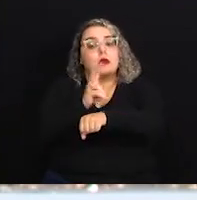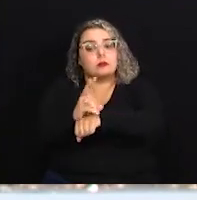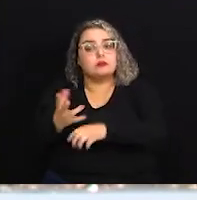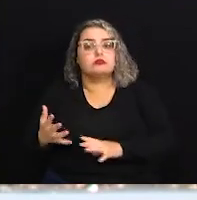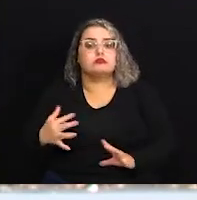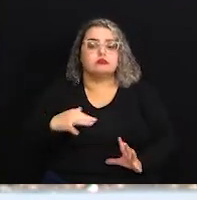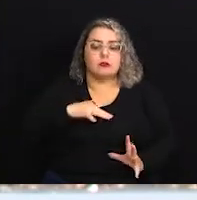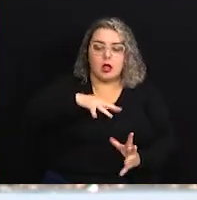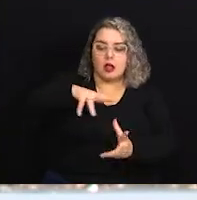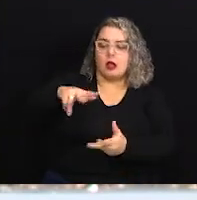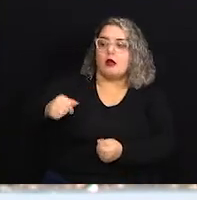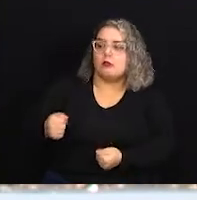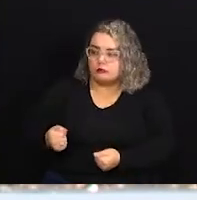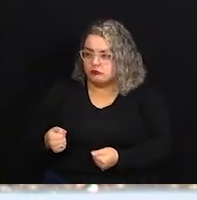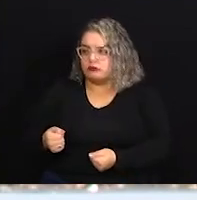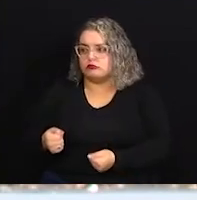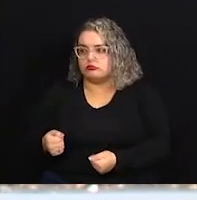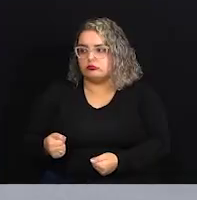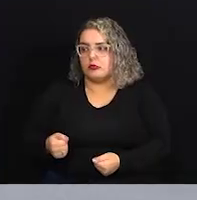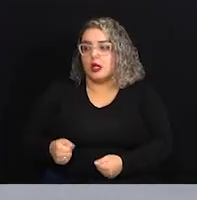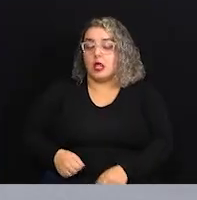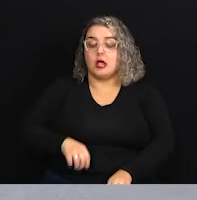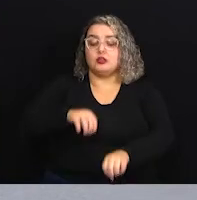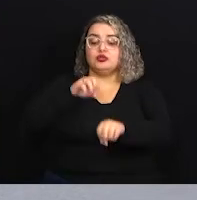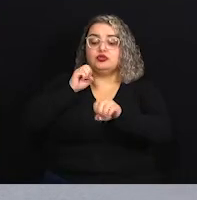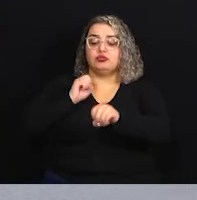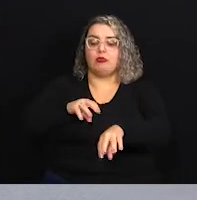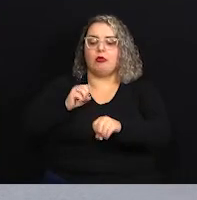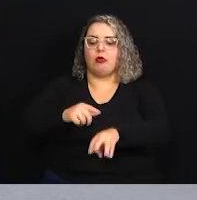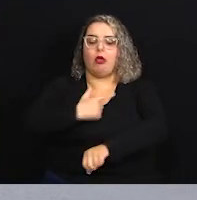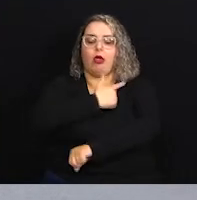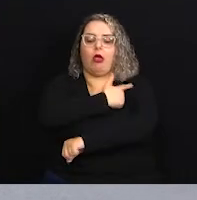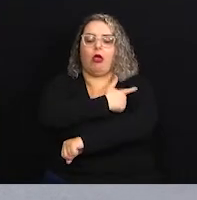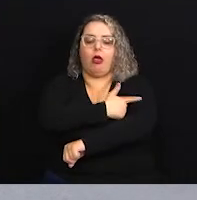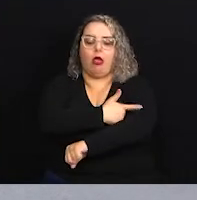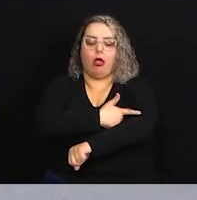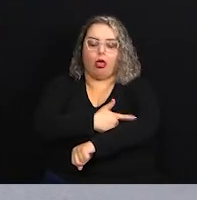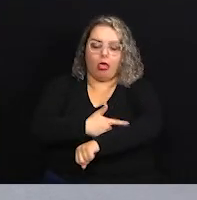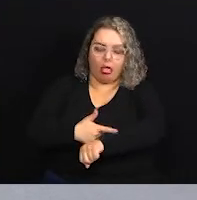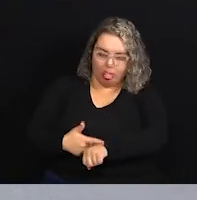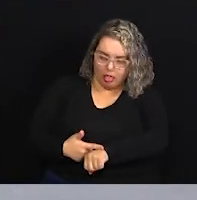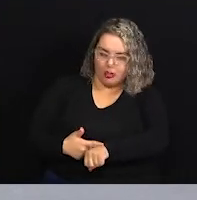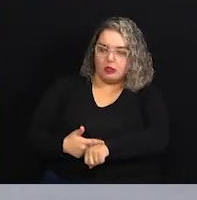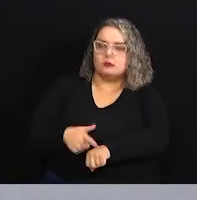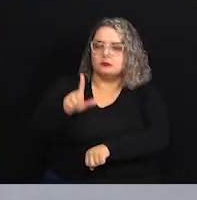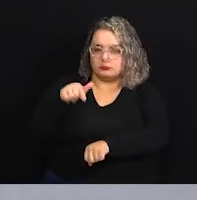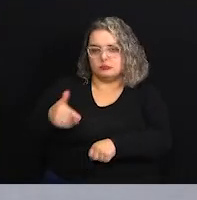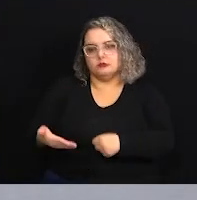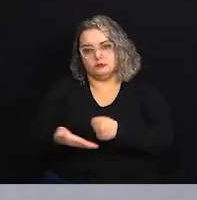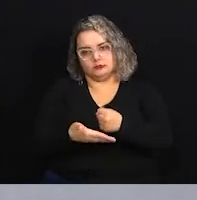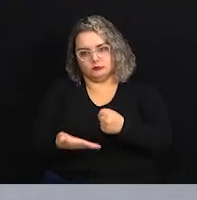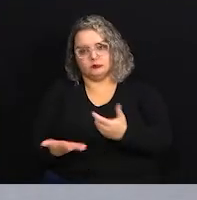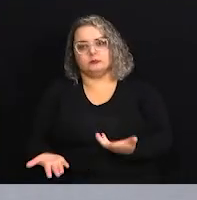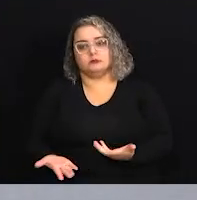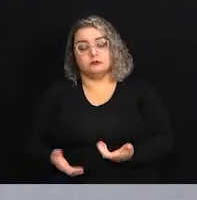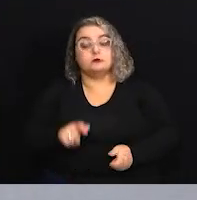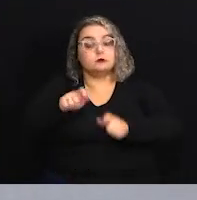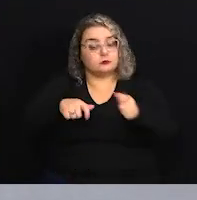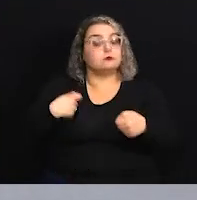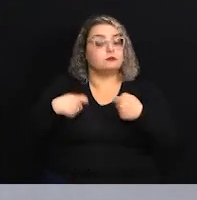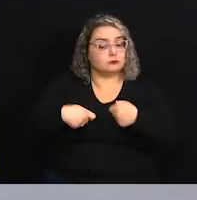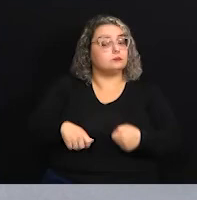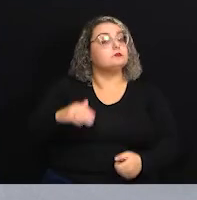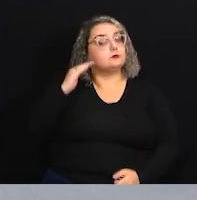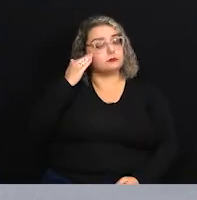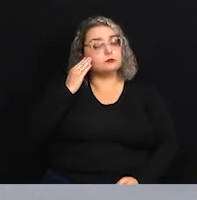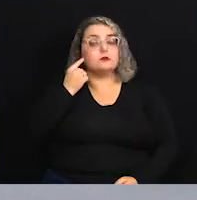a preservação do planeta. É uma questão de educação. Educação é fundamental. As pessoas